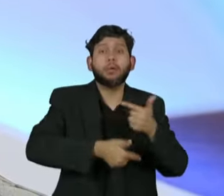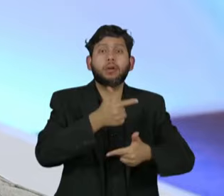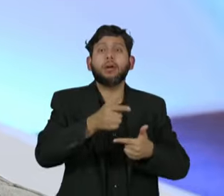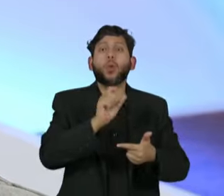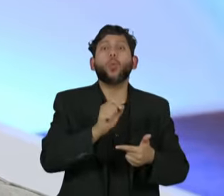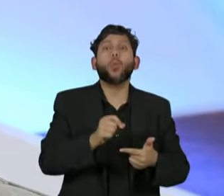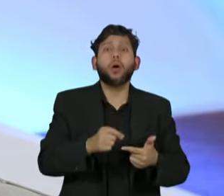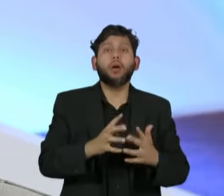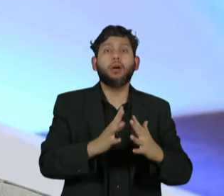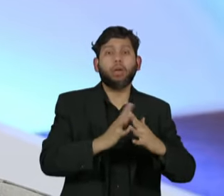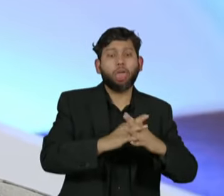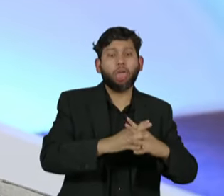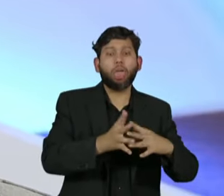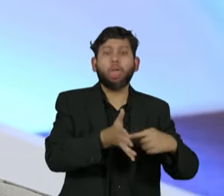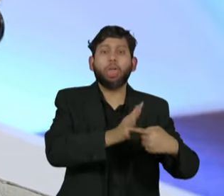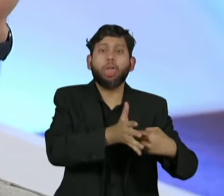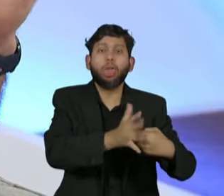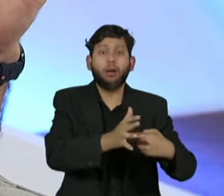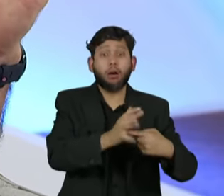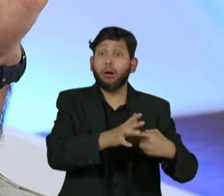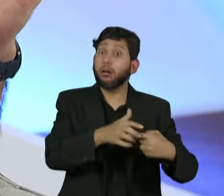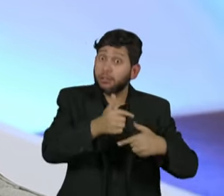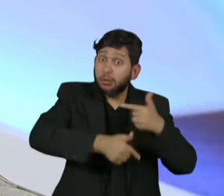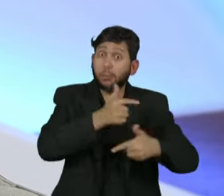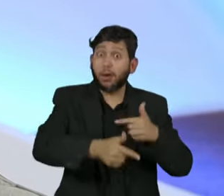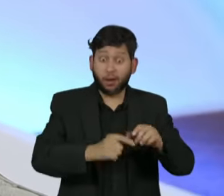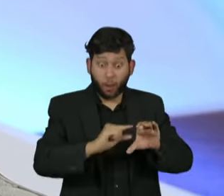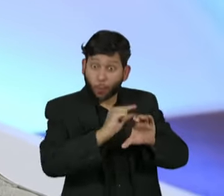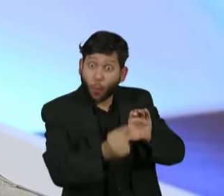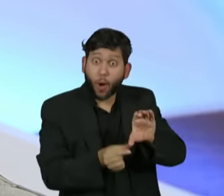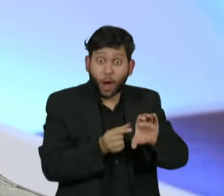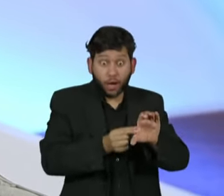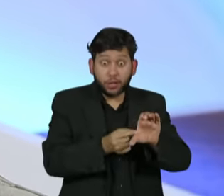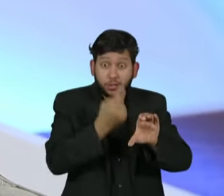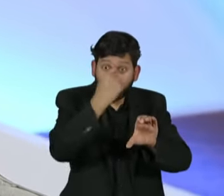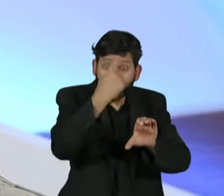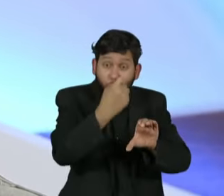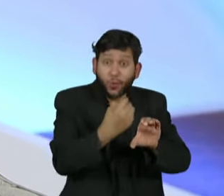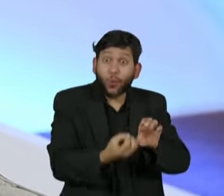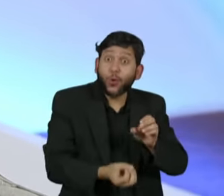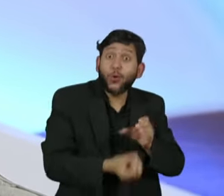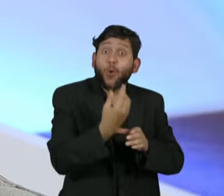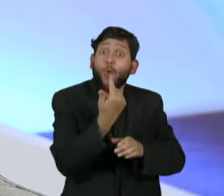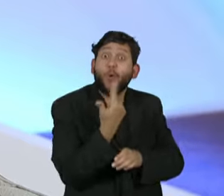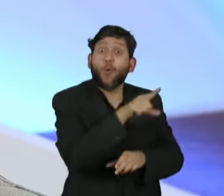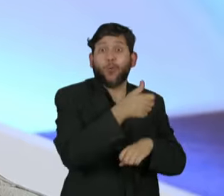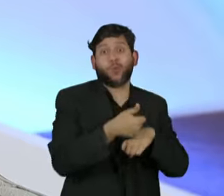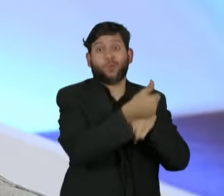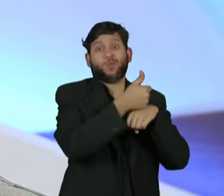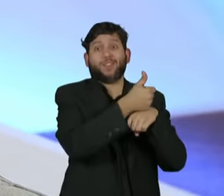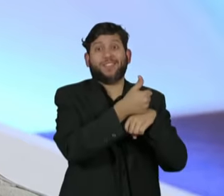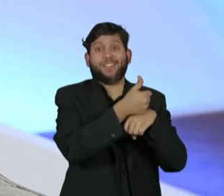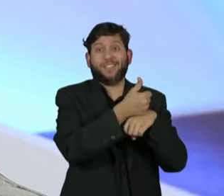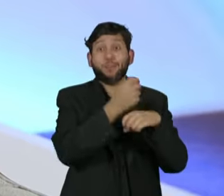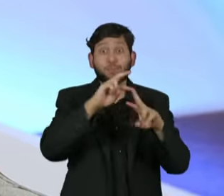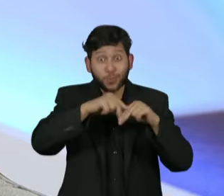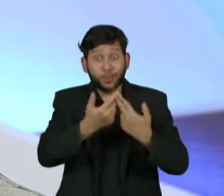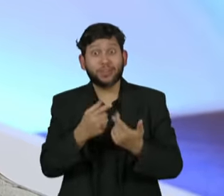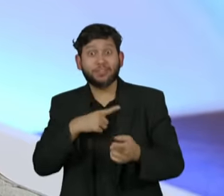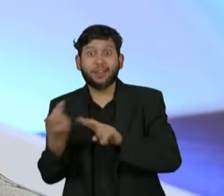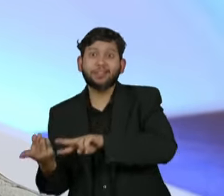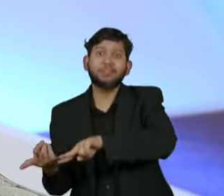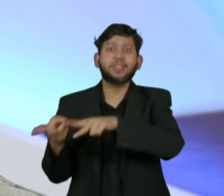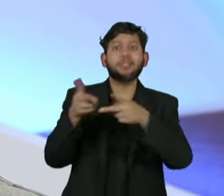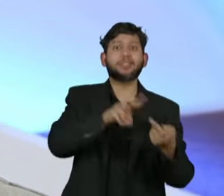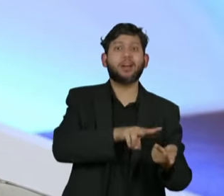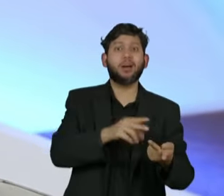assim por dia isso foi uma mega transição ali no começo do século 20 nós estamos vivendo essa transição agora não é por causa de